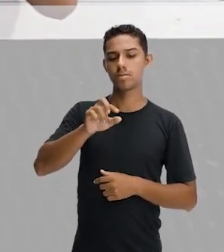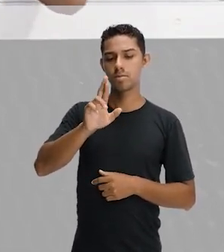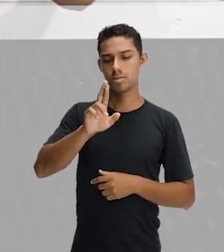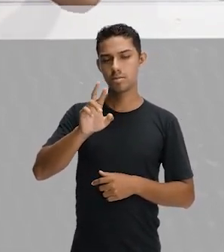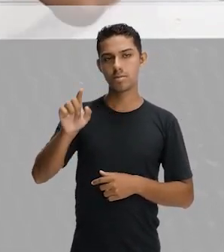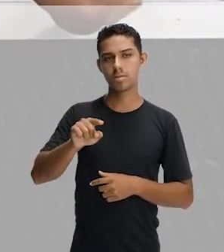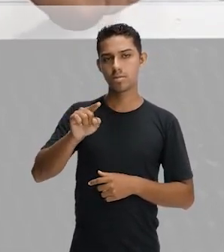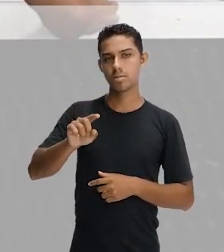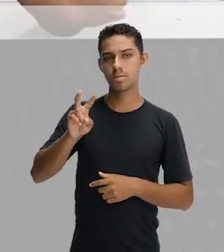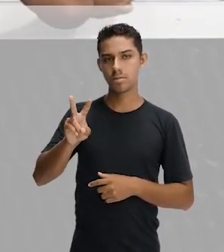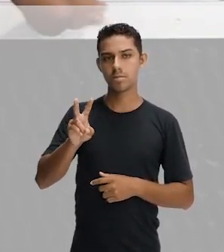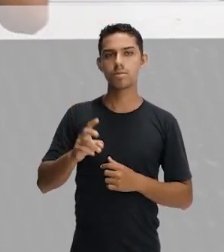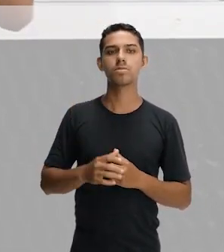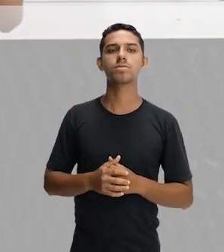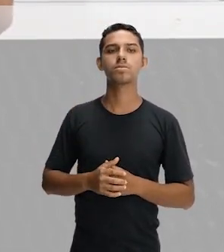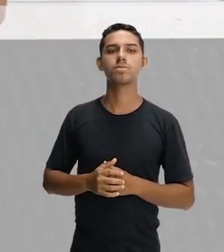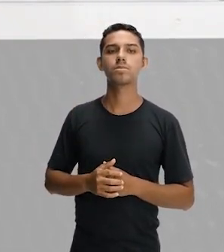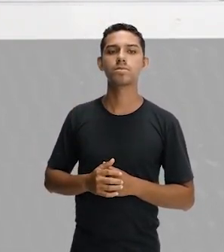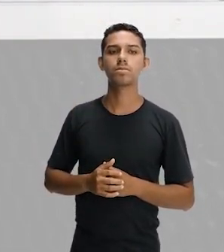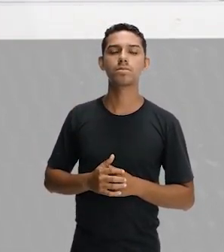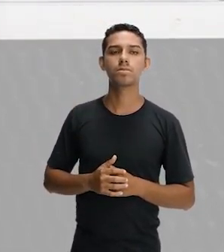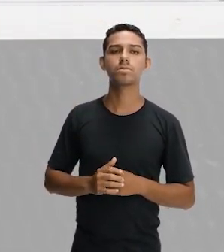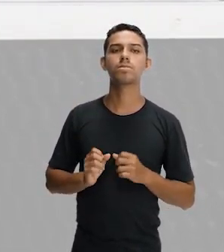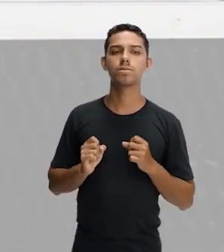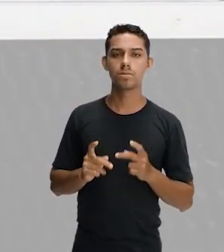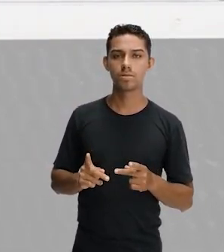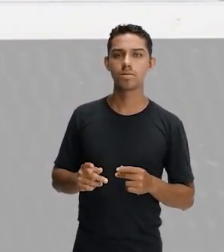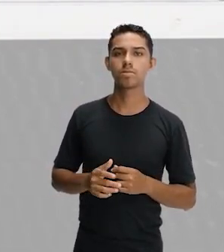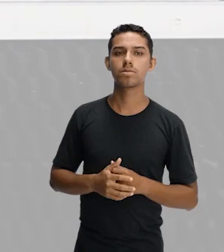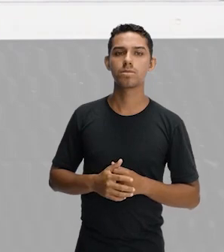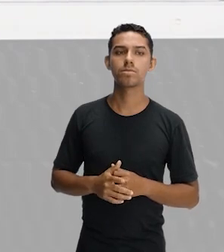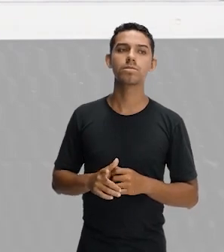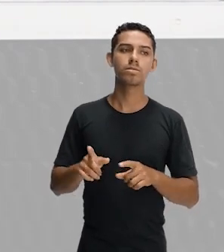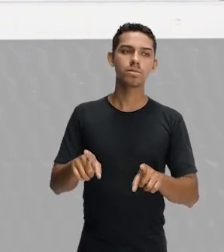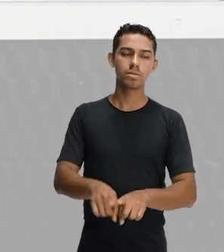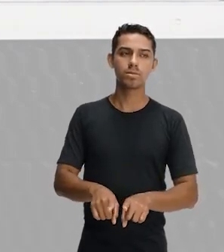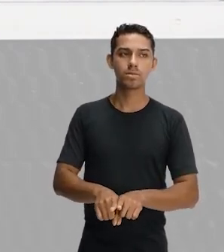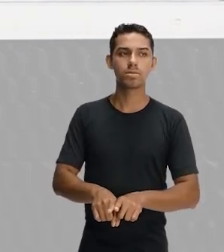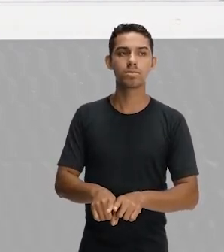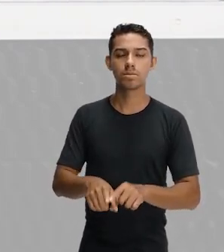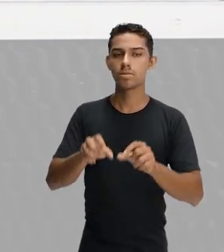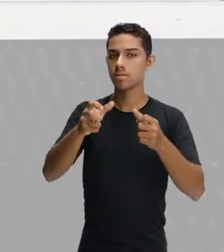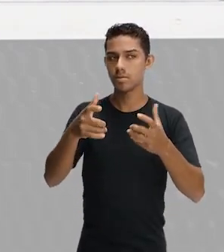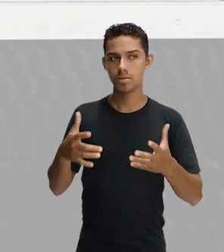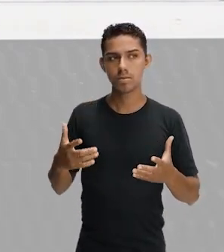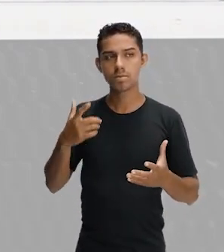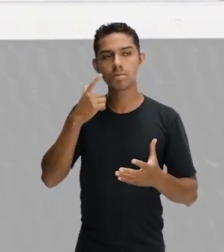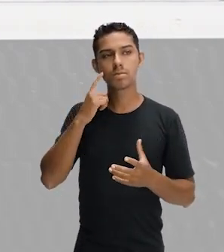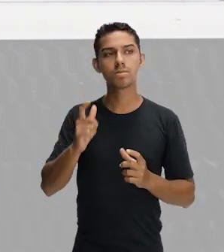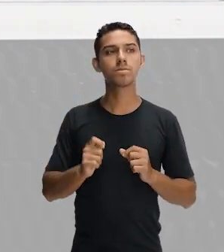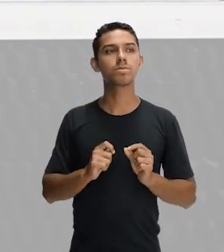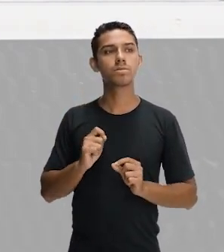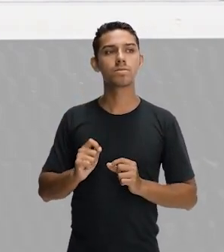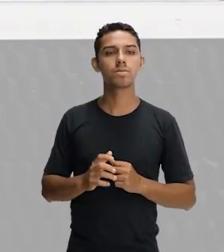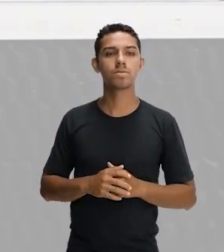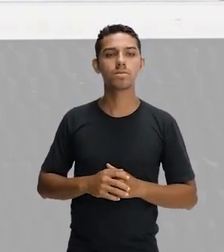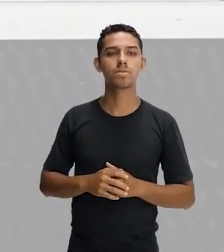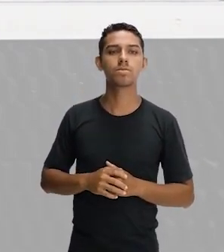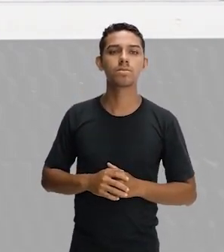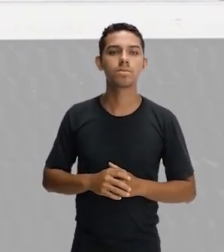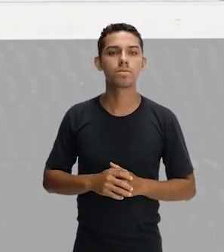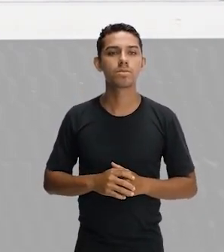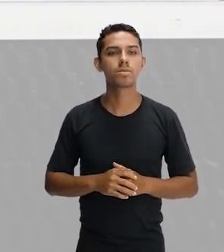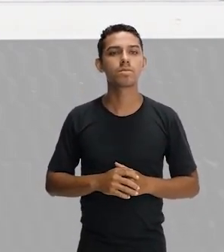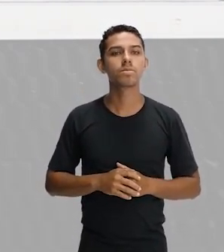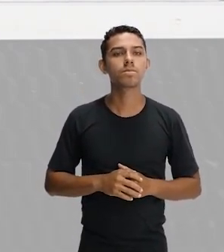Pronto. Ok? Posso também escrever o meu